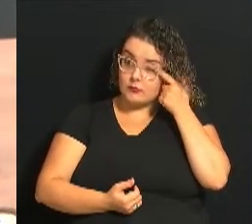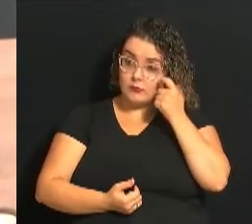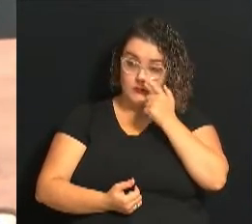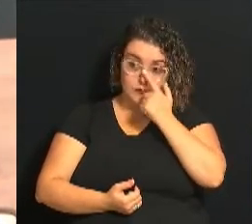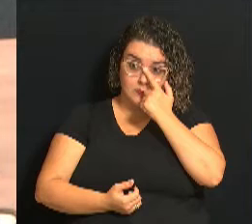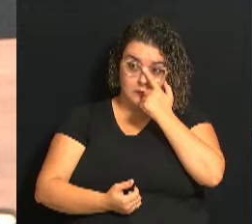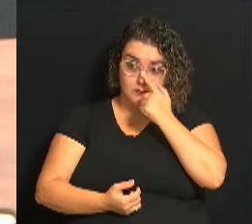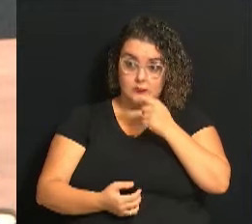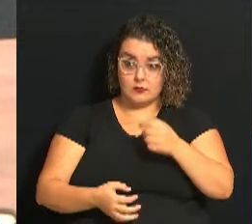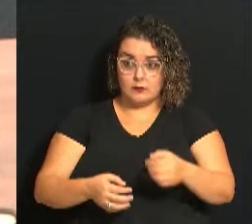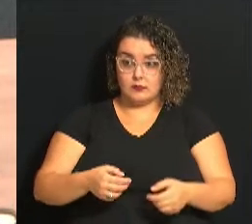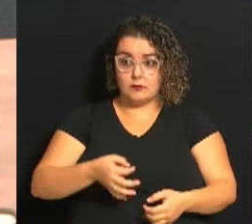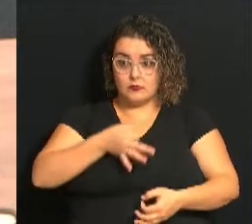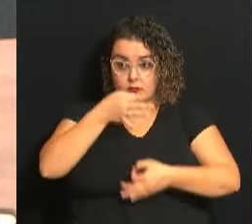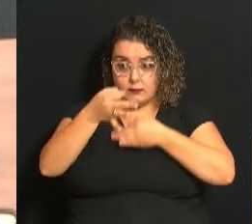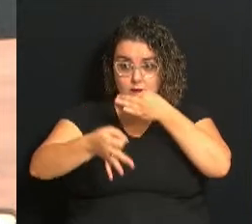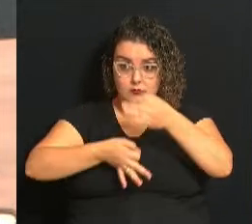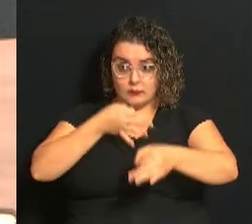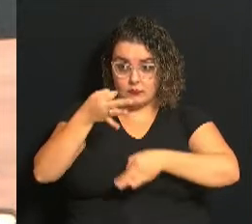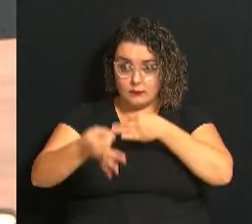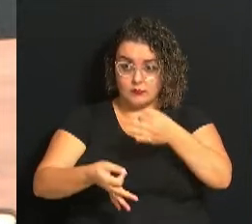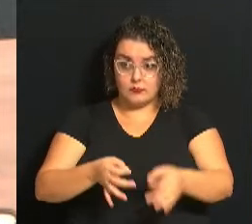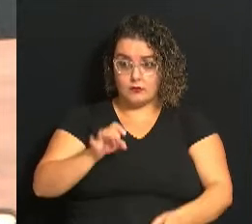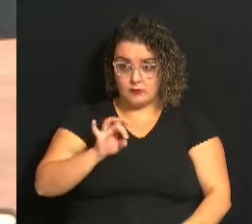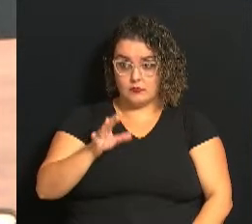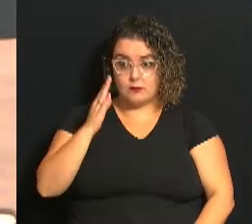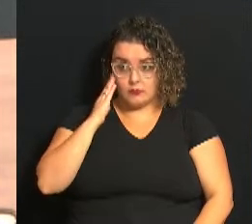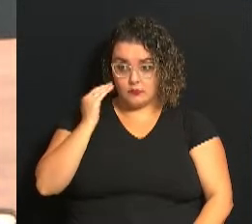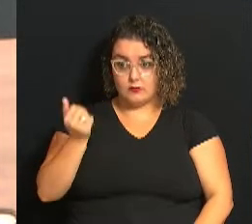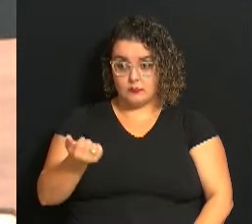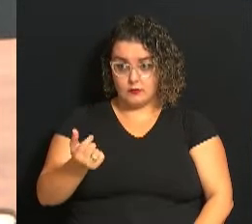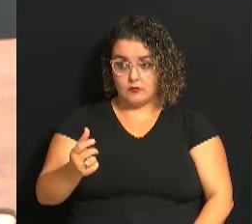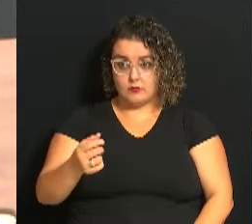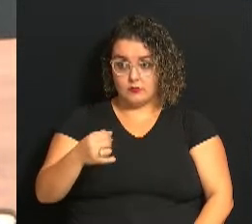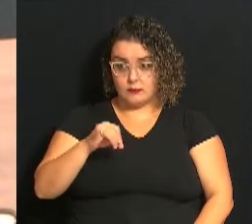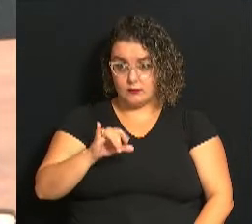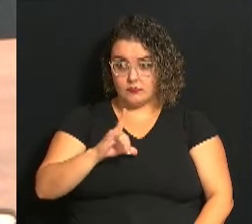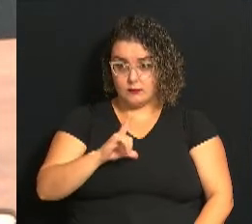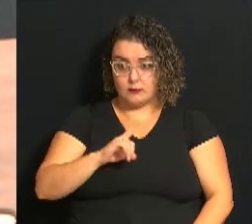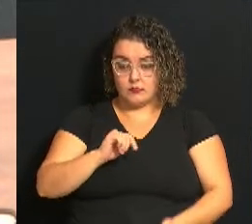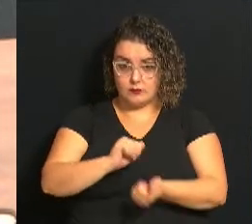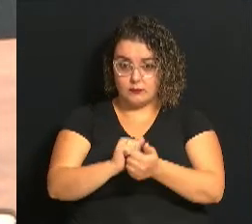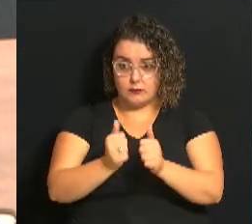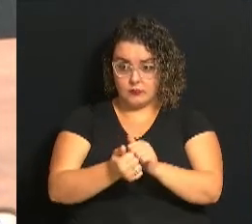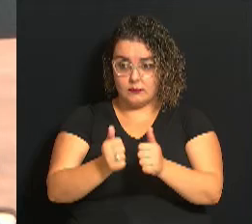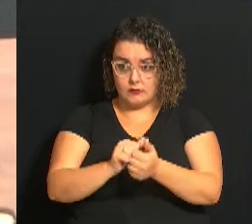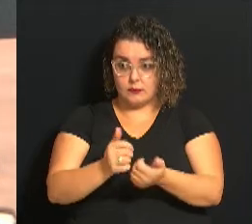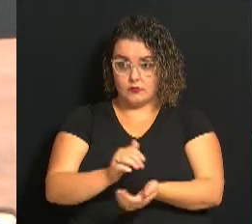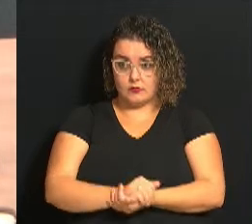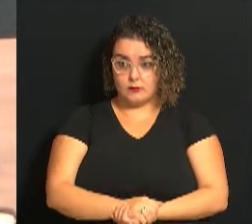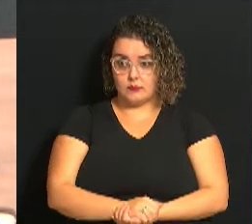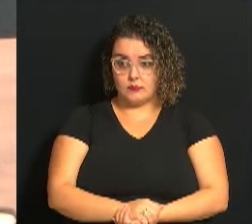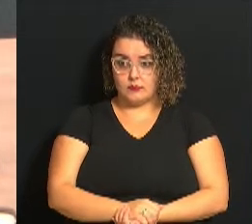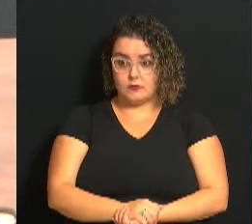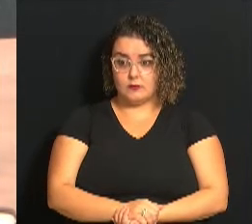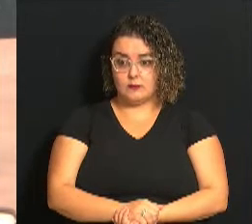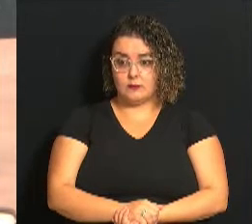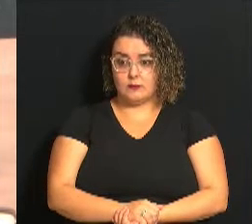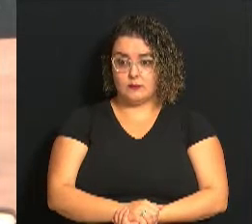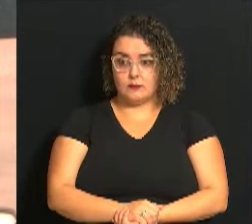aqui. Só para saber se isso já tem essa adequação, está prontinha para funcionar.